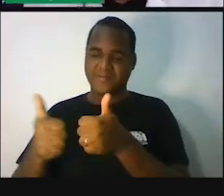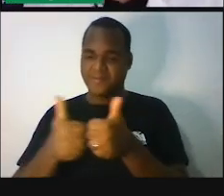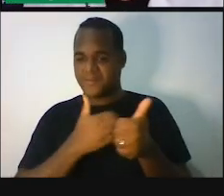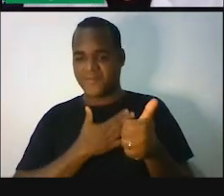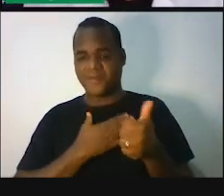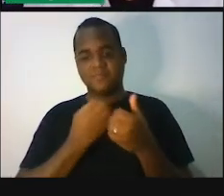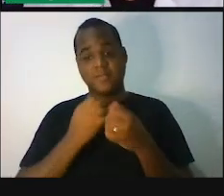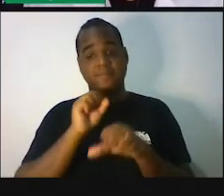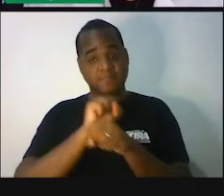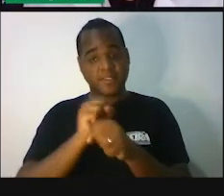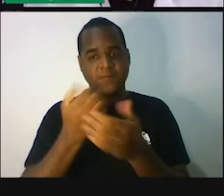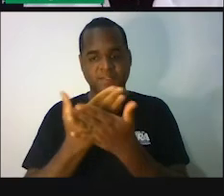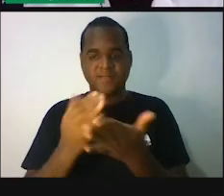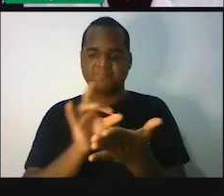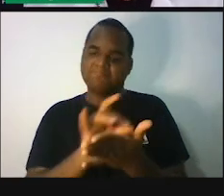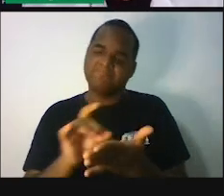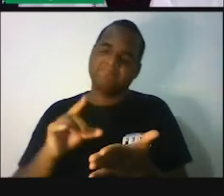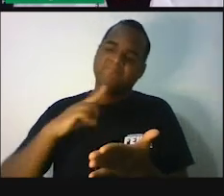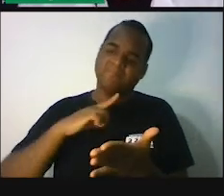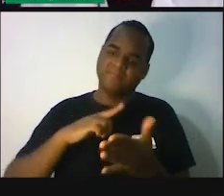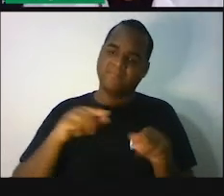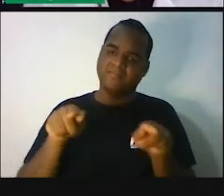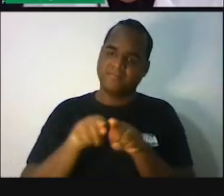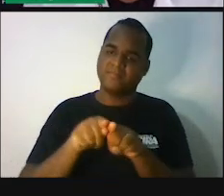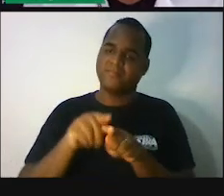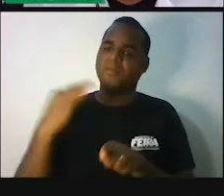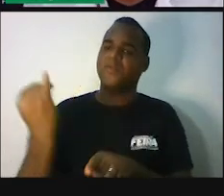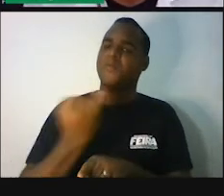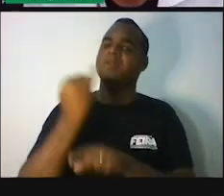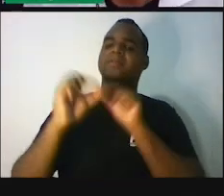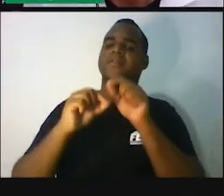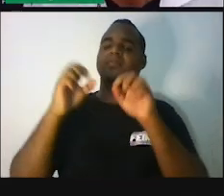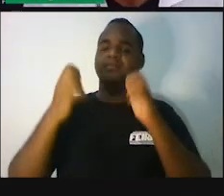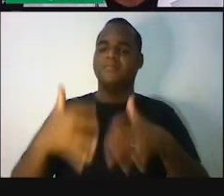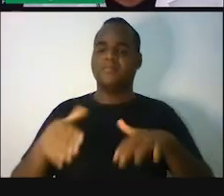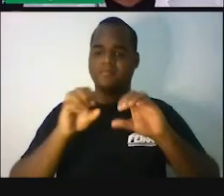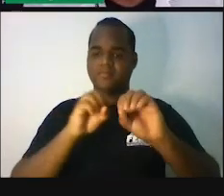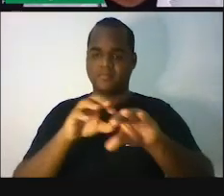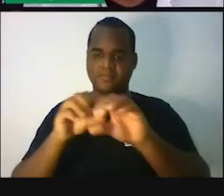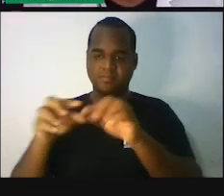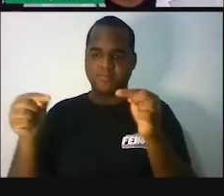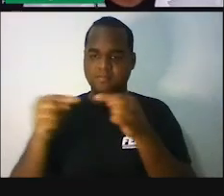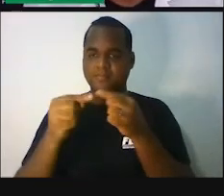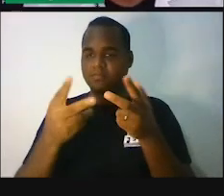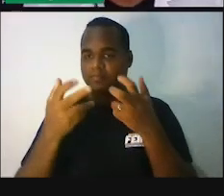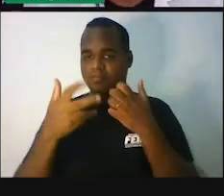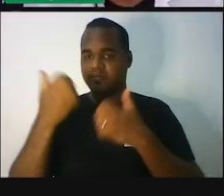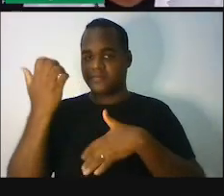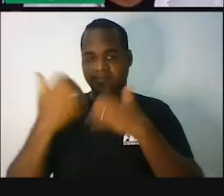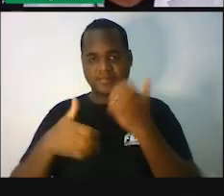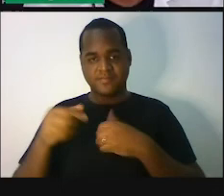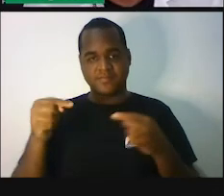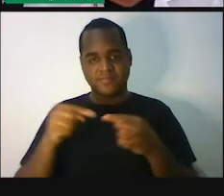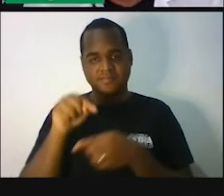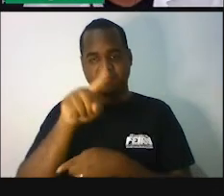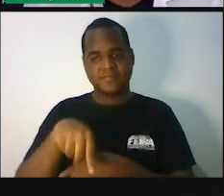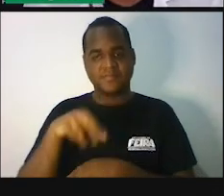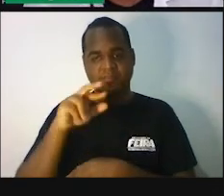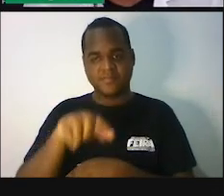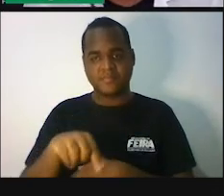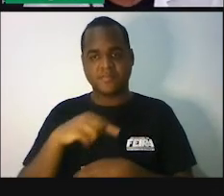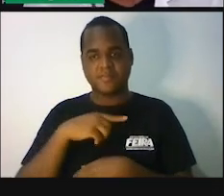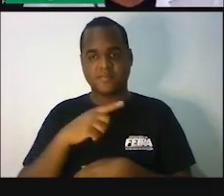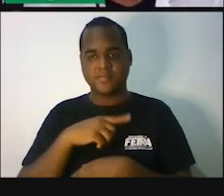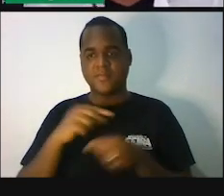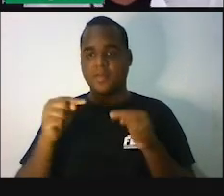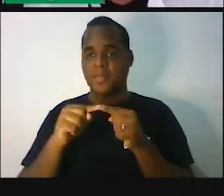Eu espero que vocês também. E o que é que foi importante nesta aula? É perceber a linguagem algébrica em